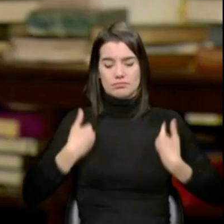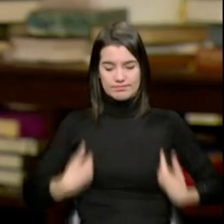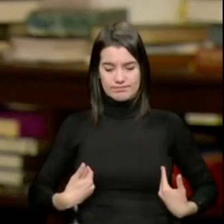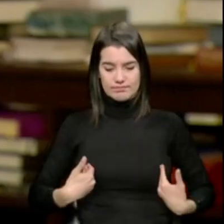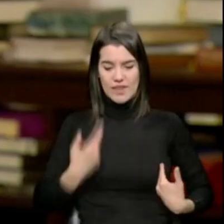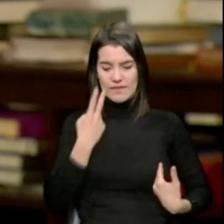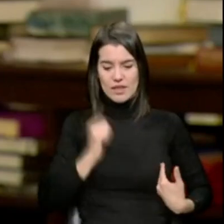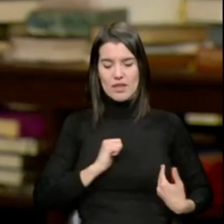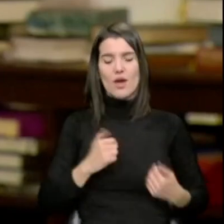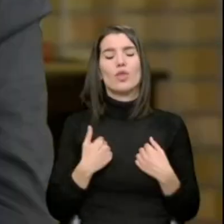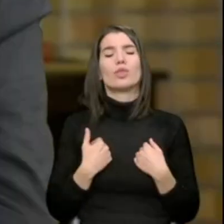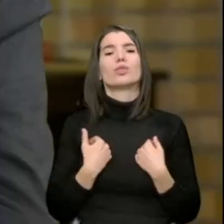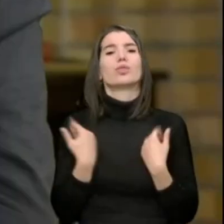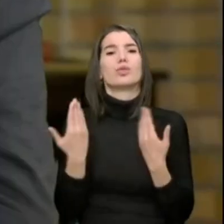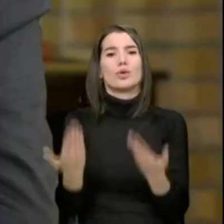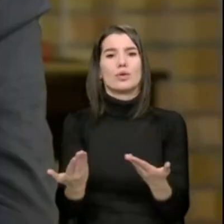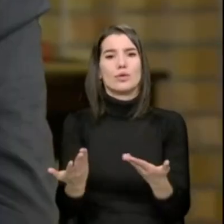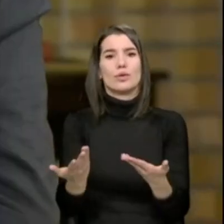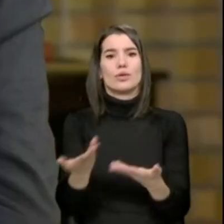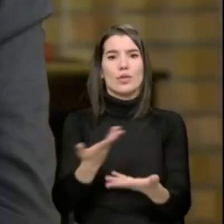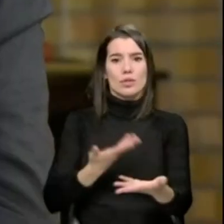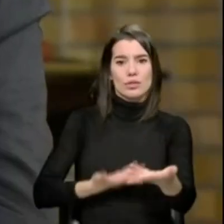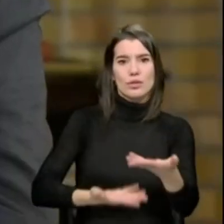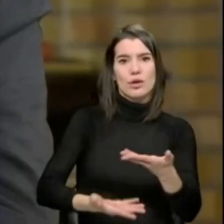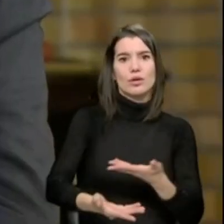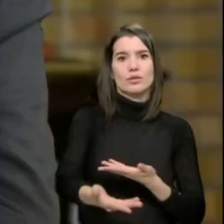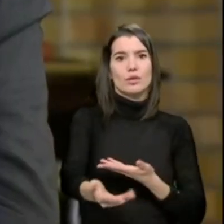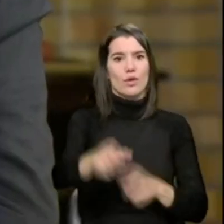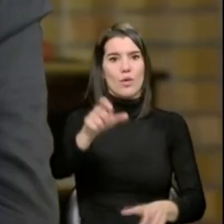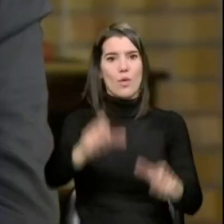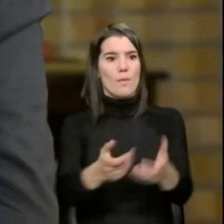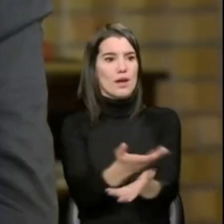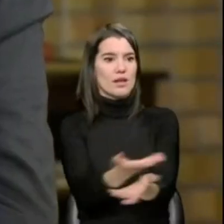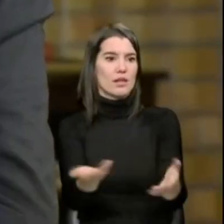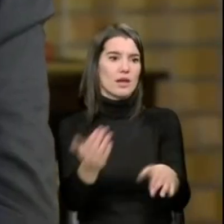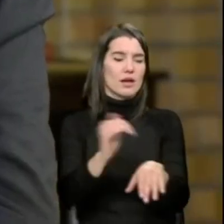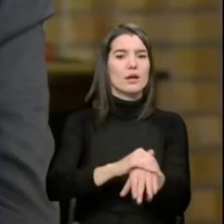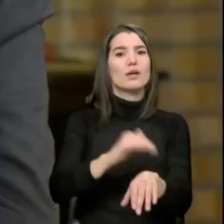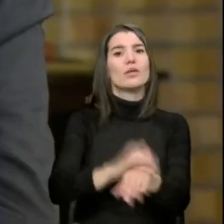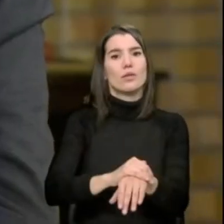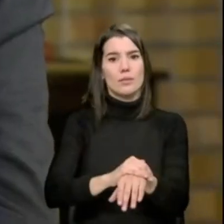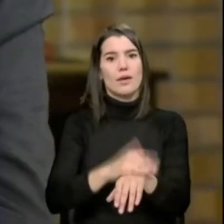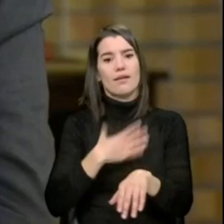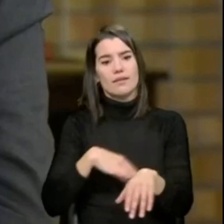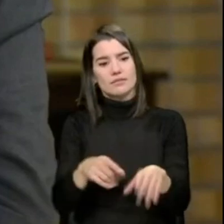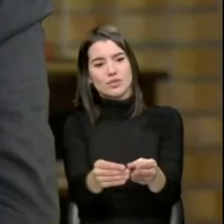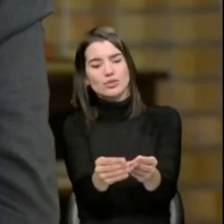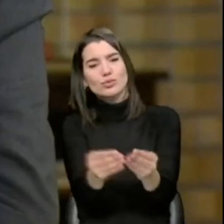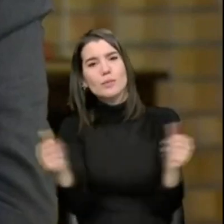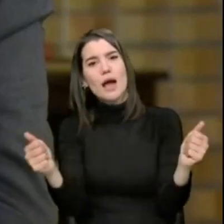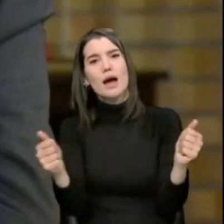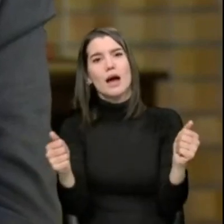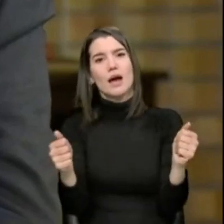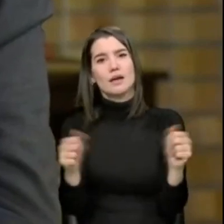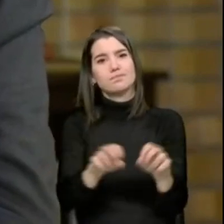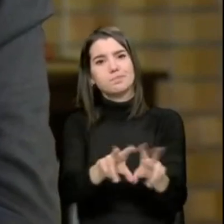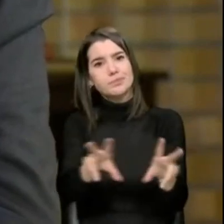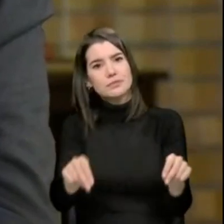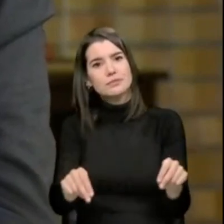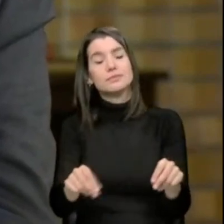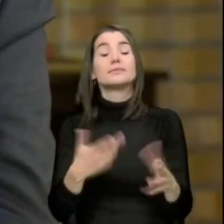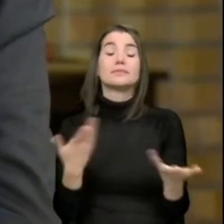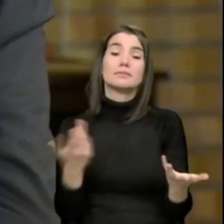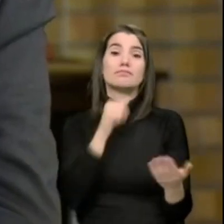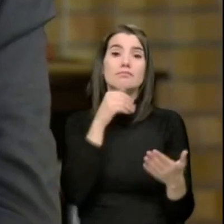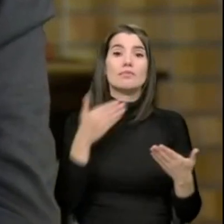deu a sua vida, e deu a sua vida a esta humanidade pecadora que queria ser redimida, e por isso venceu a